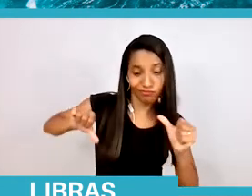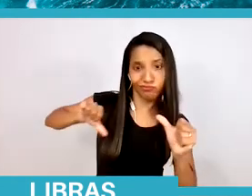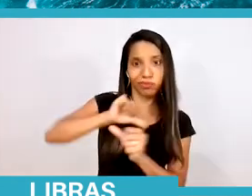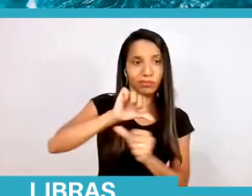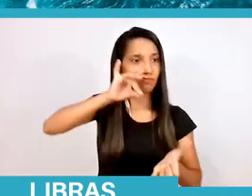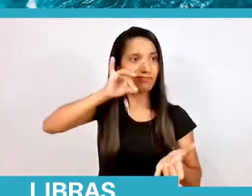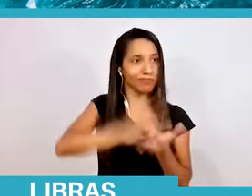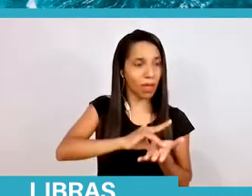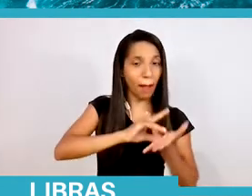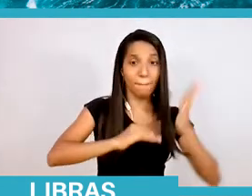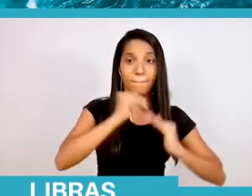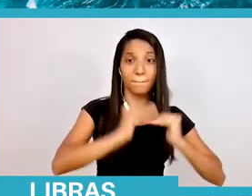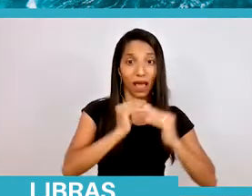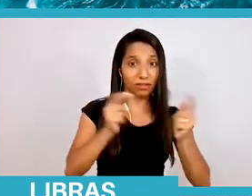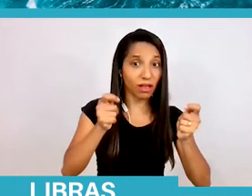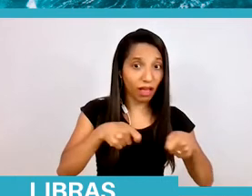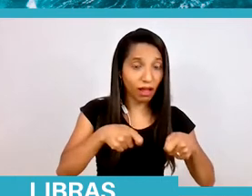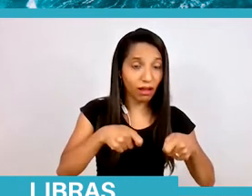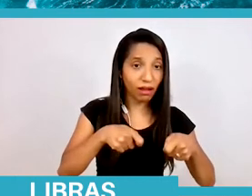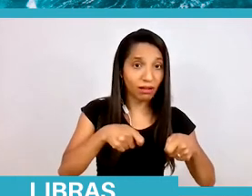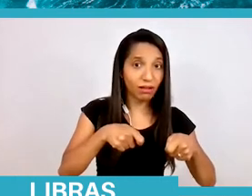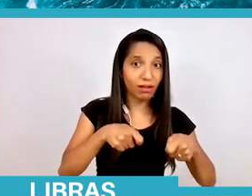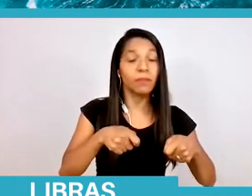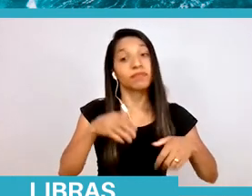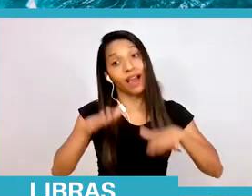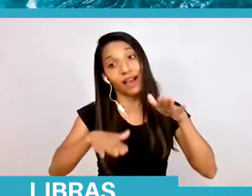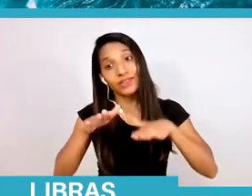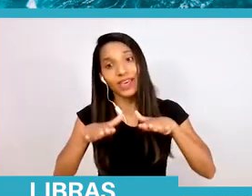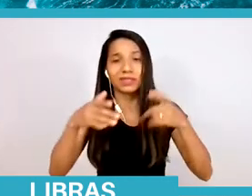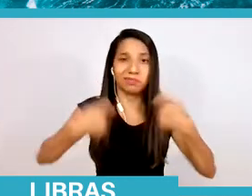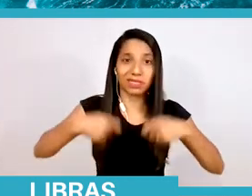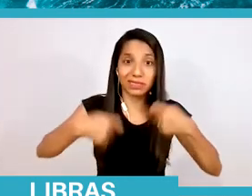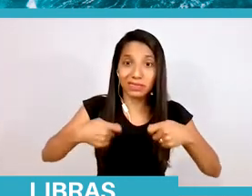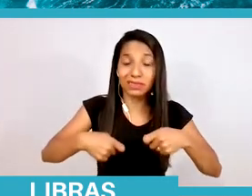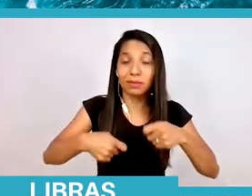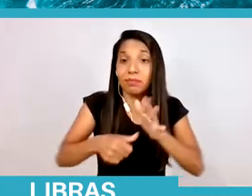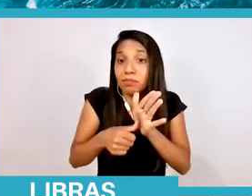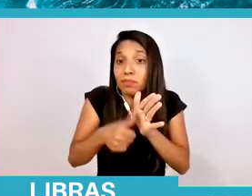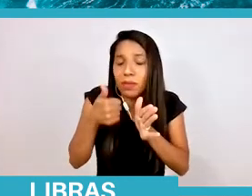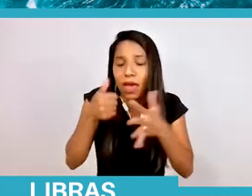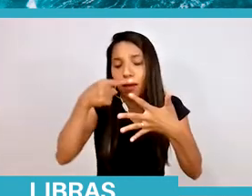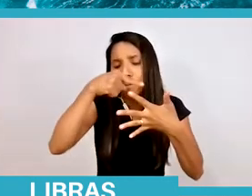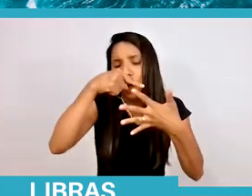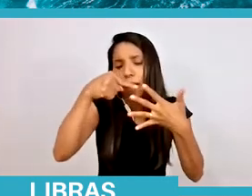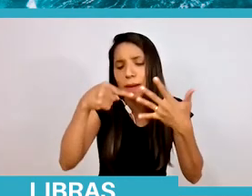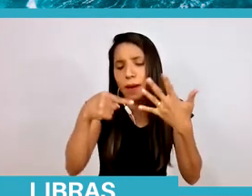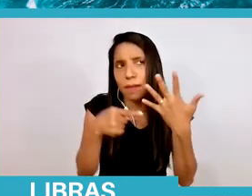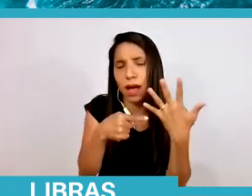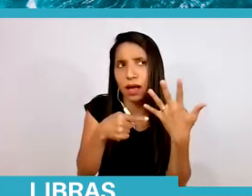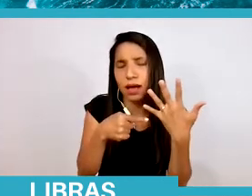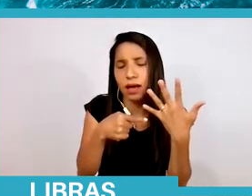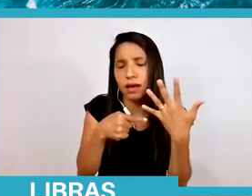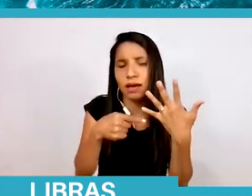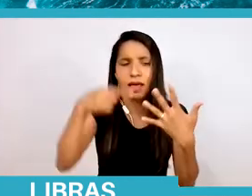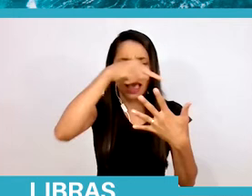desenhado, mas às vezes a gente acredita que precisa de todos esses recursos, será que realmente isso é necessário? Então,